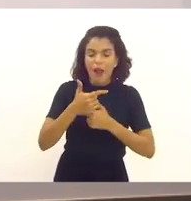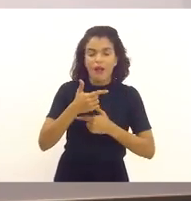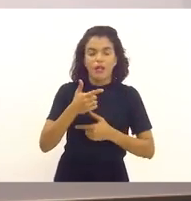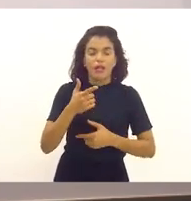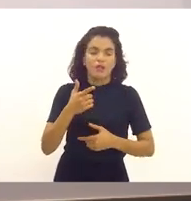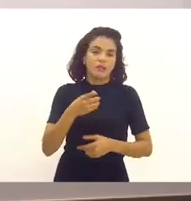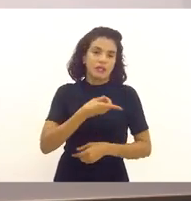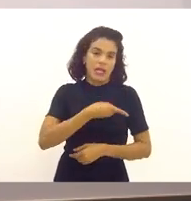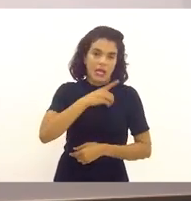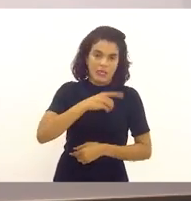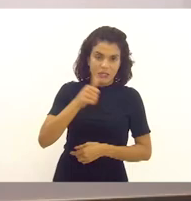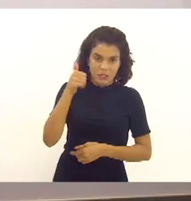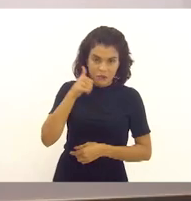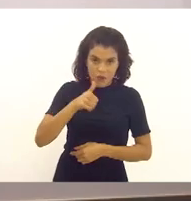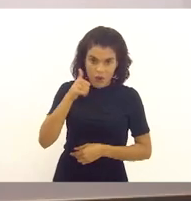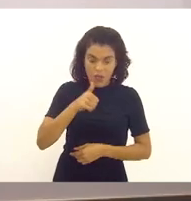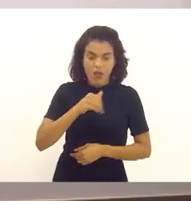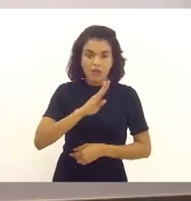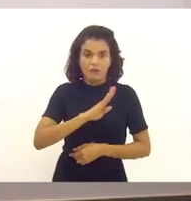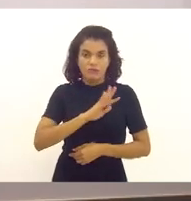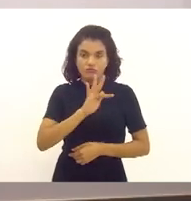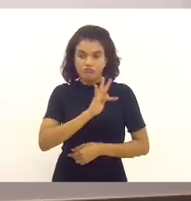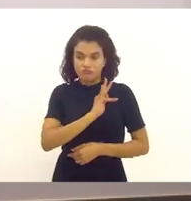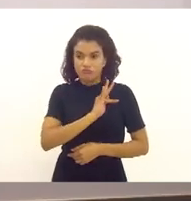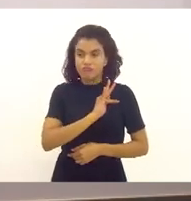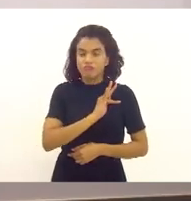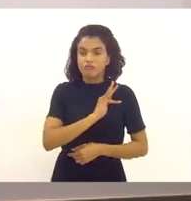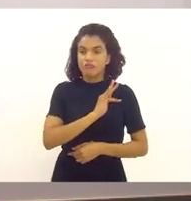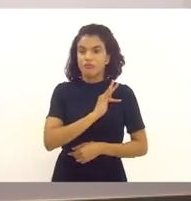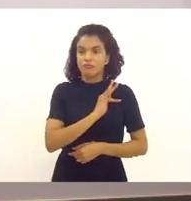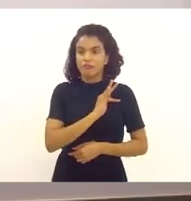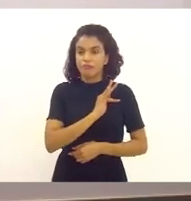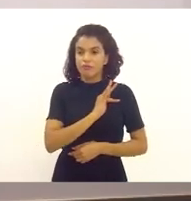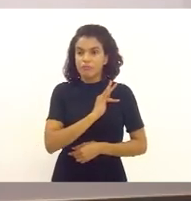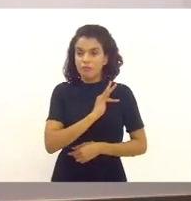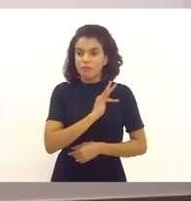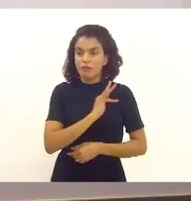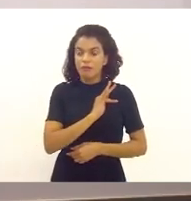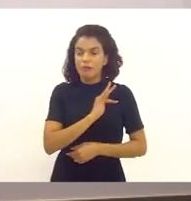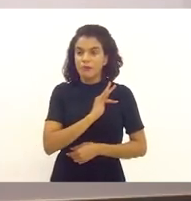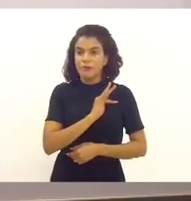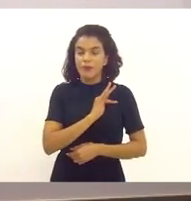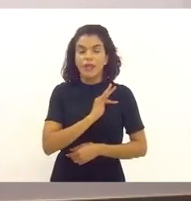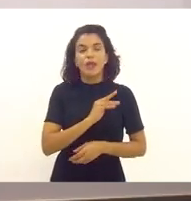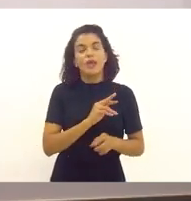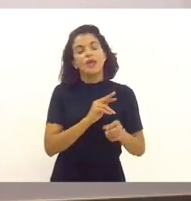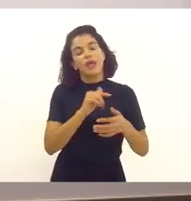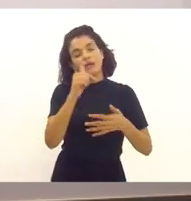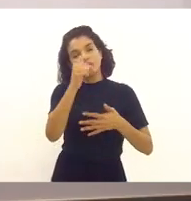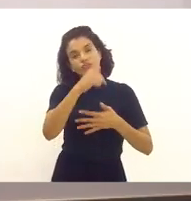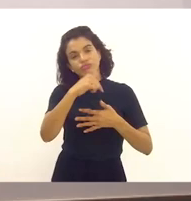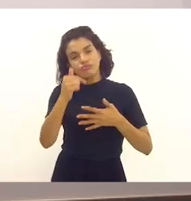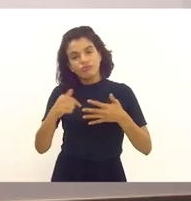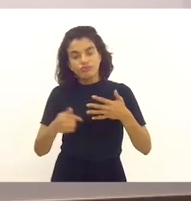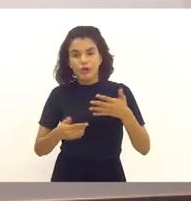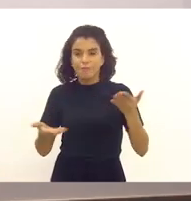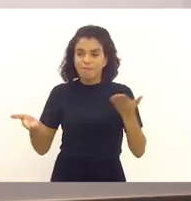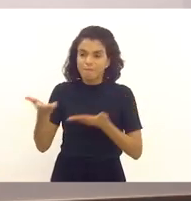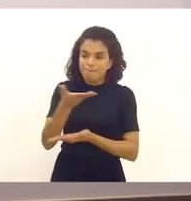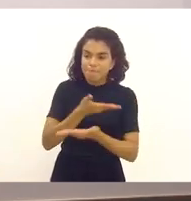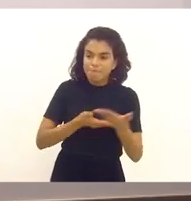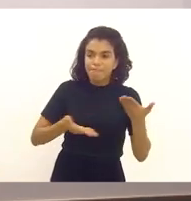na Baixada e coisa e tal e as as questões os relacionamentos